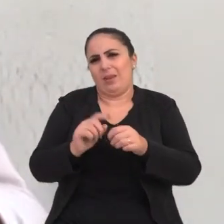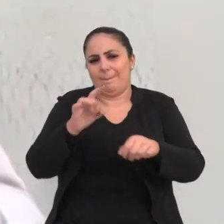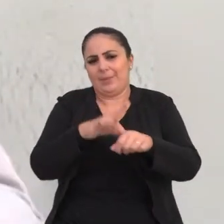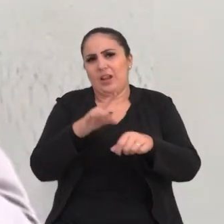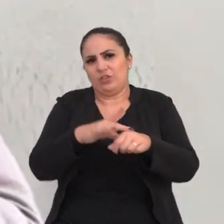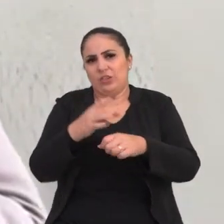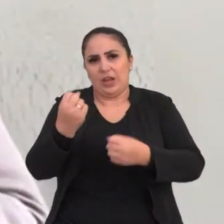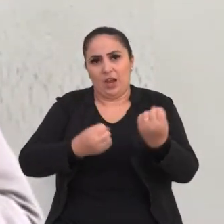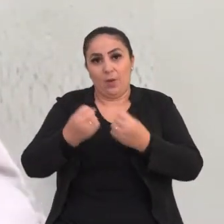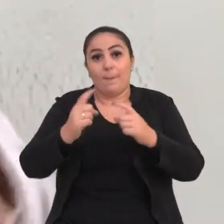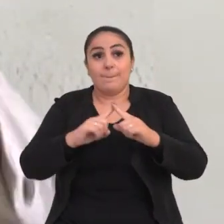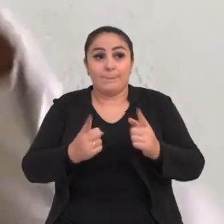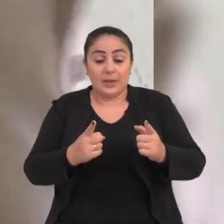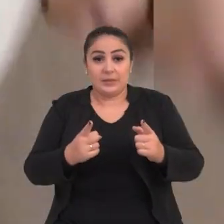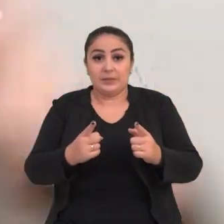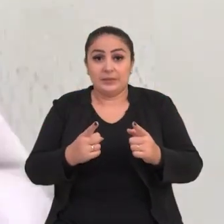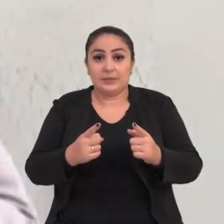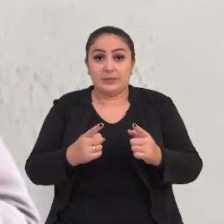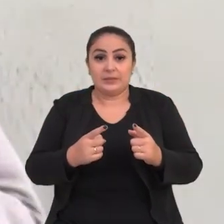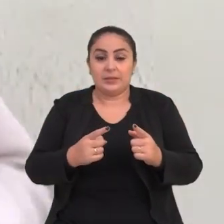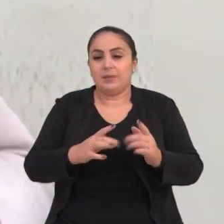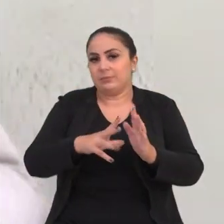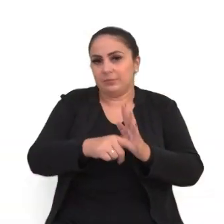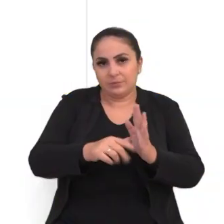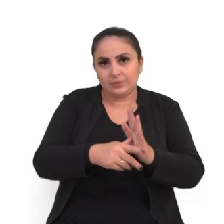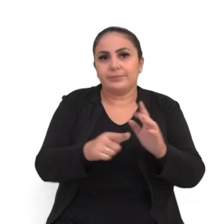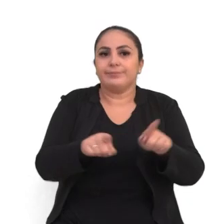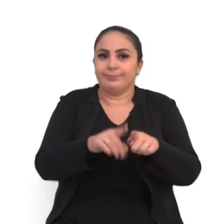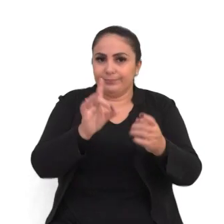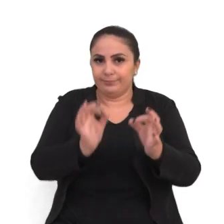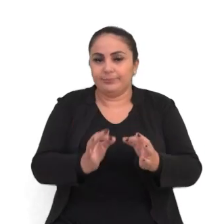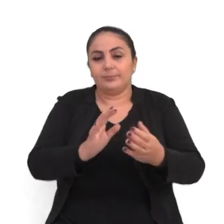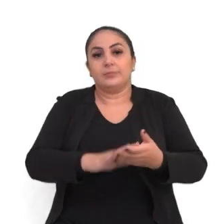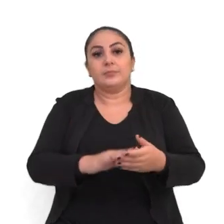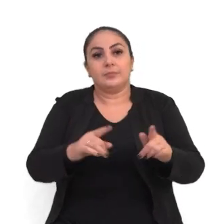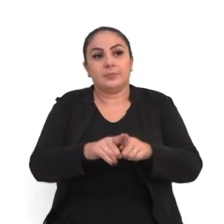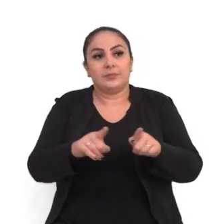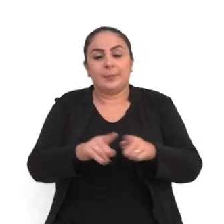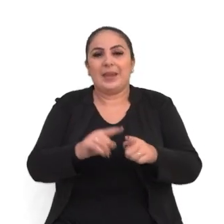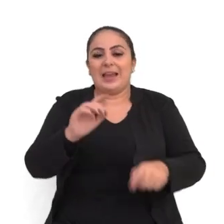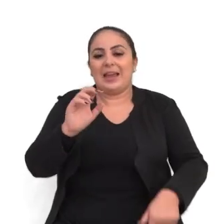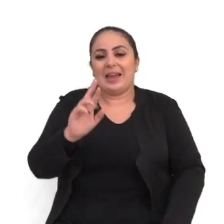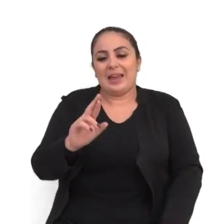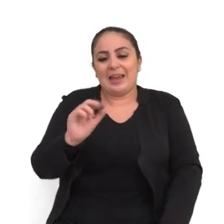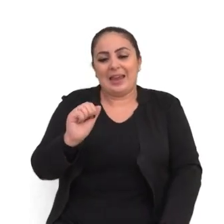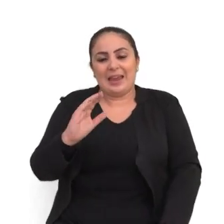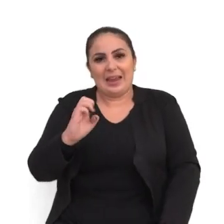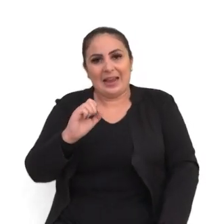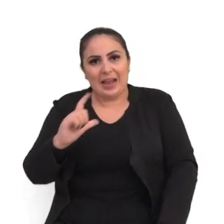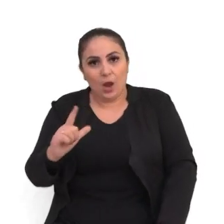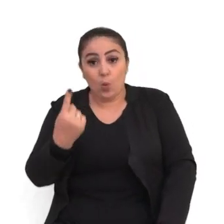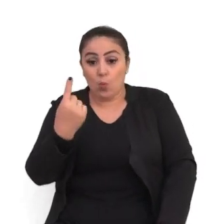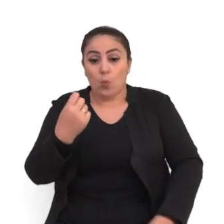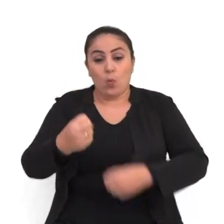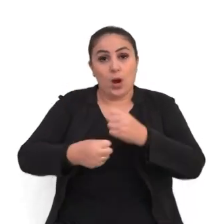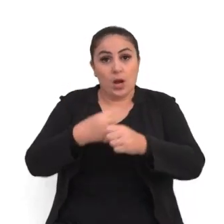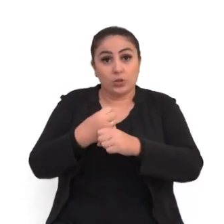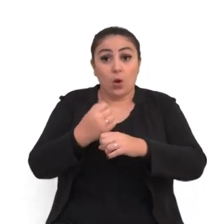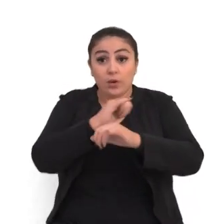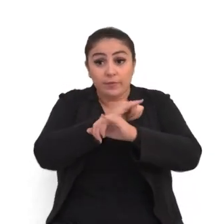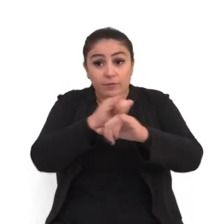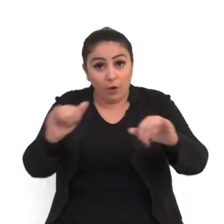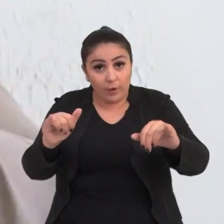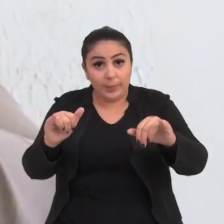blindar o carro, né, mas bandidos que vão fazer assaltos, com certeza. E também tem a questão do recal. Após 1 ano de inclusão